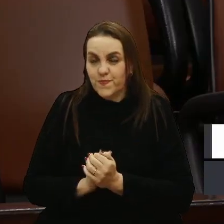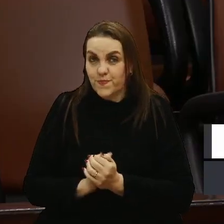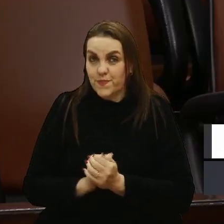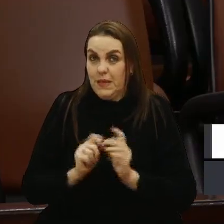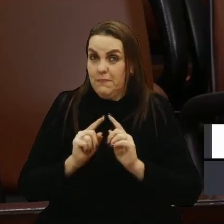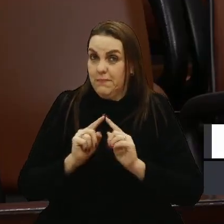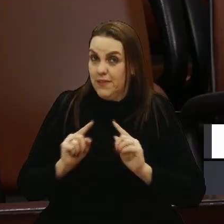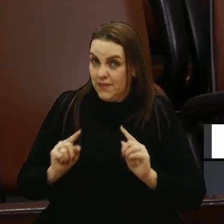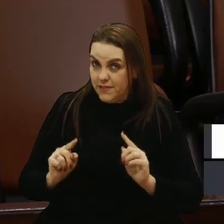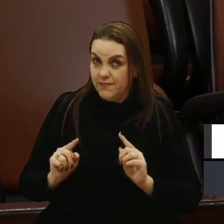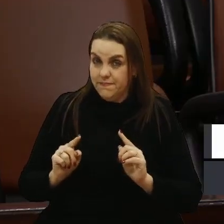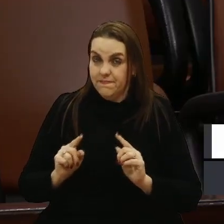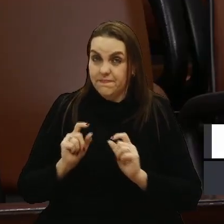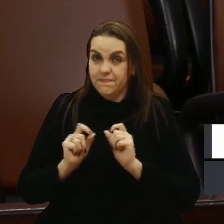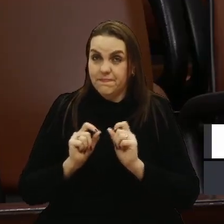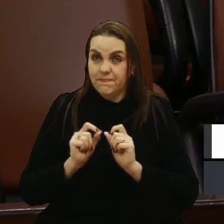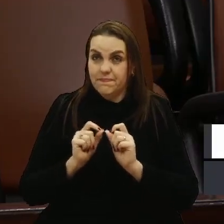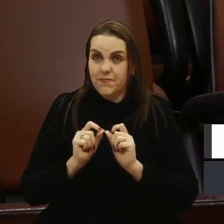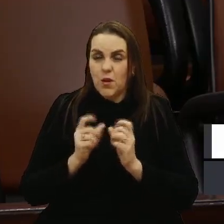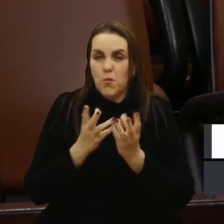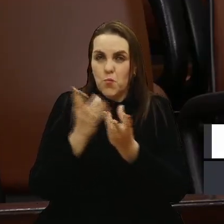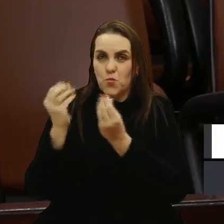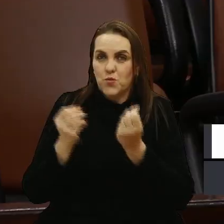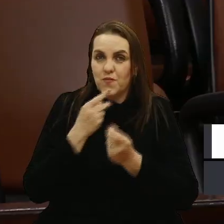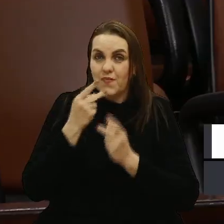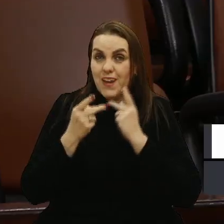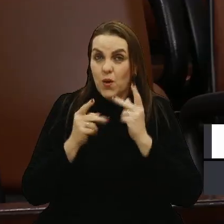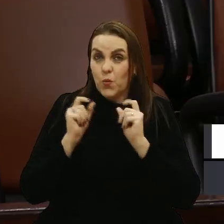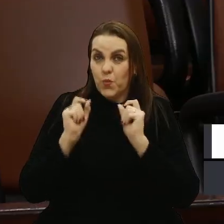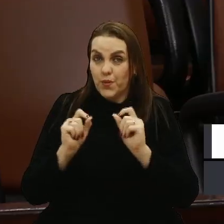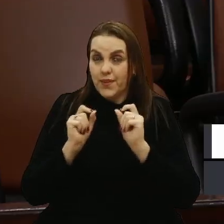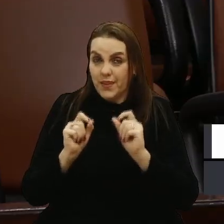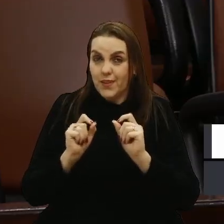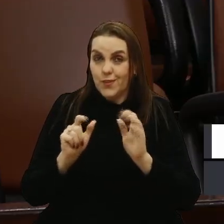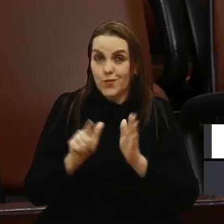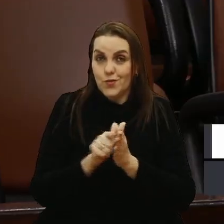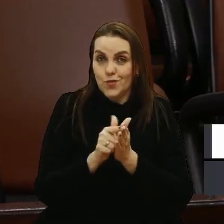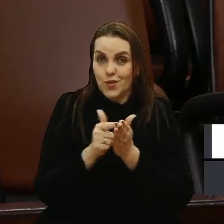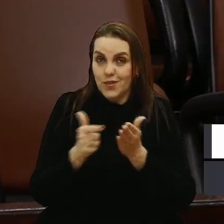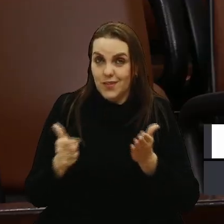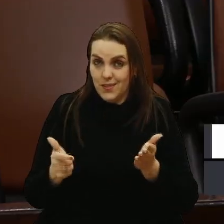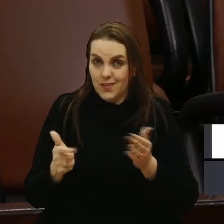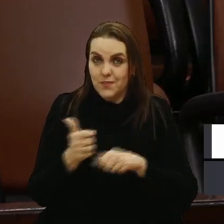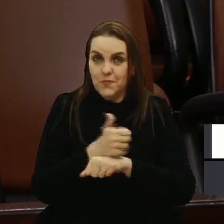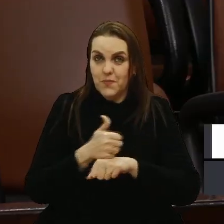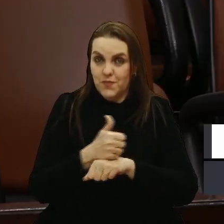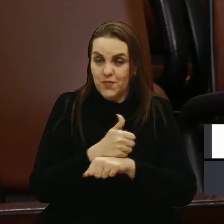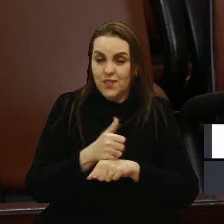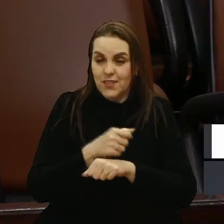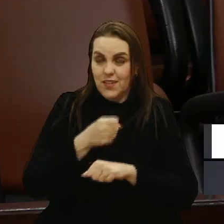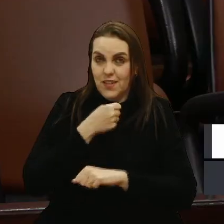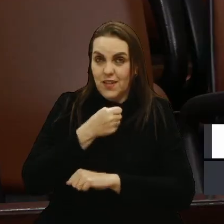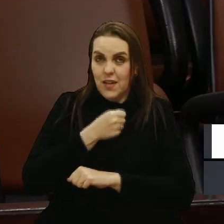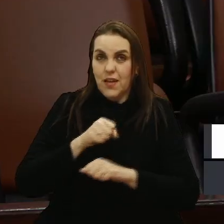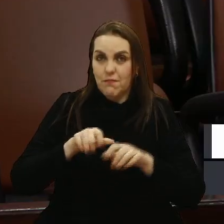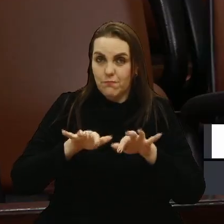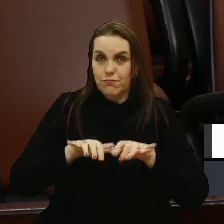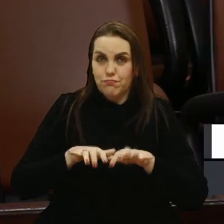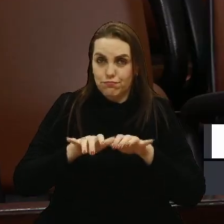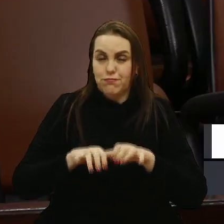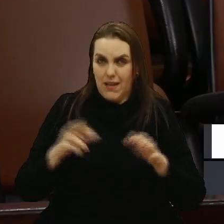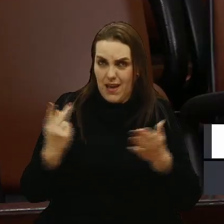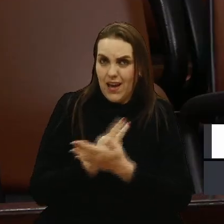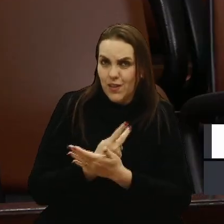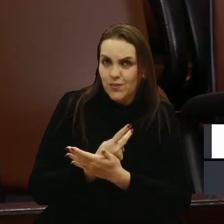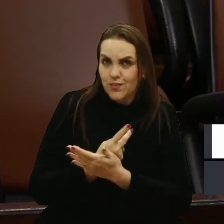Agora, né? Muitos vão dizer que o jornalista do Pioneiro é que está errado. Semana passada